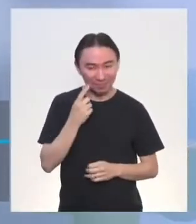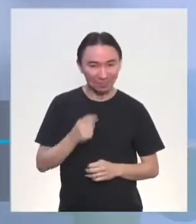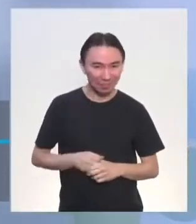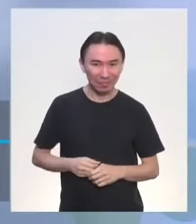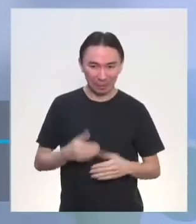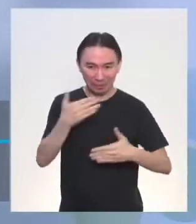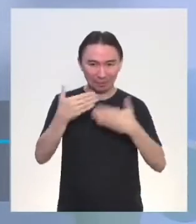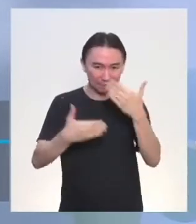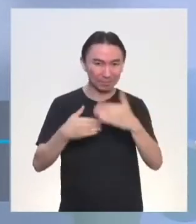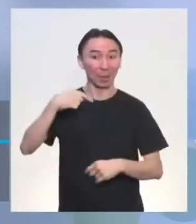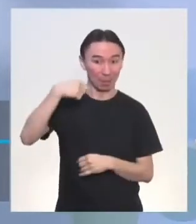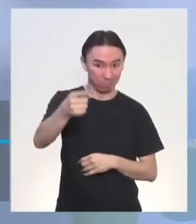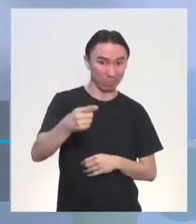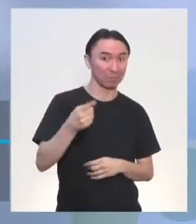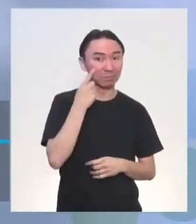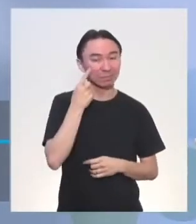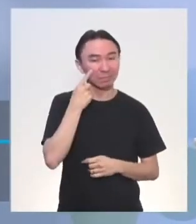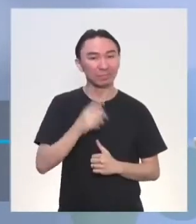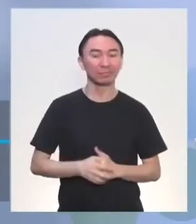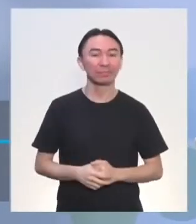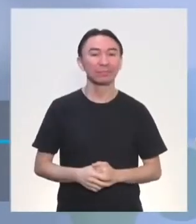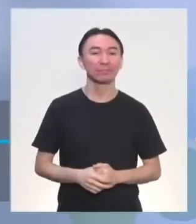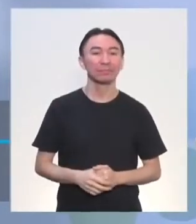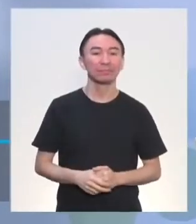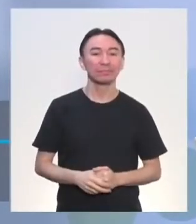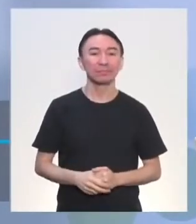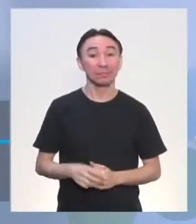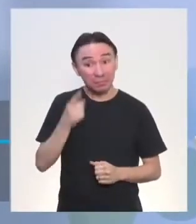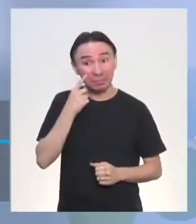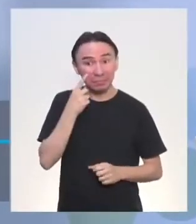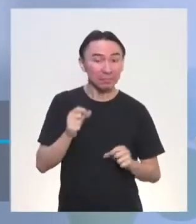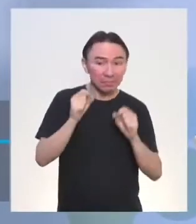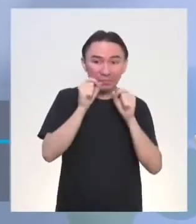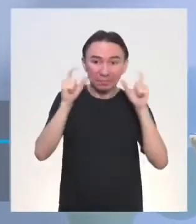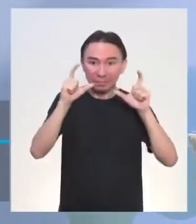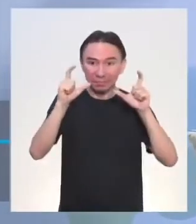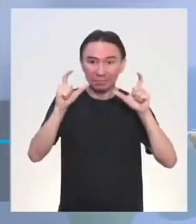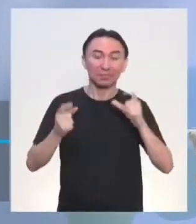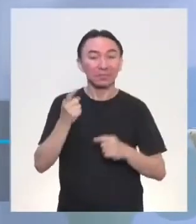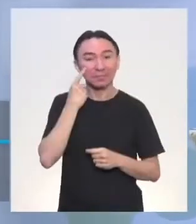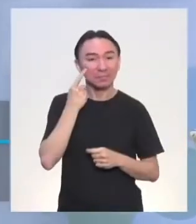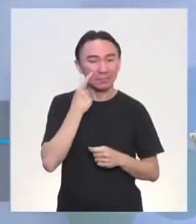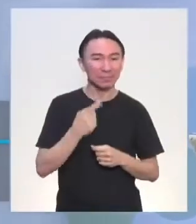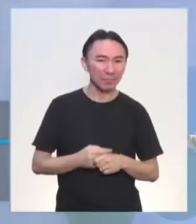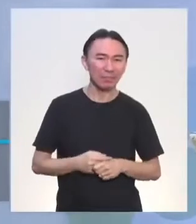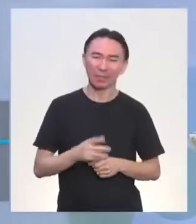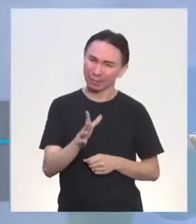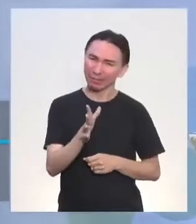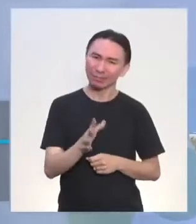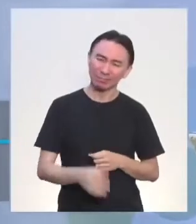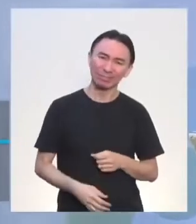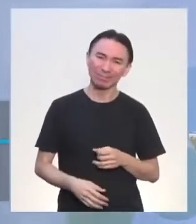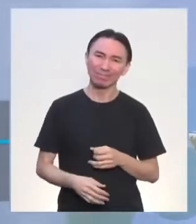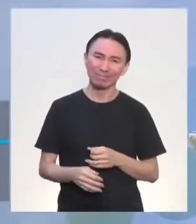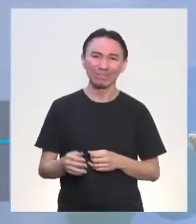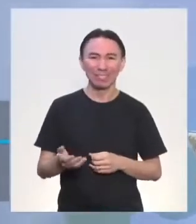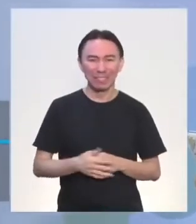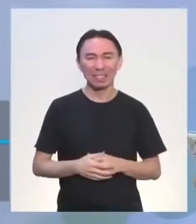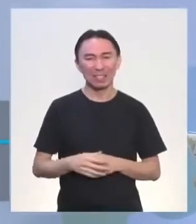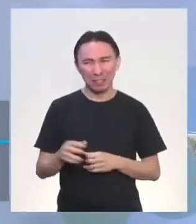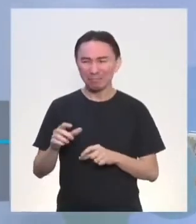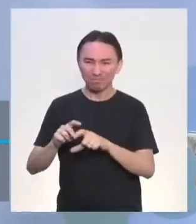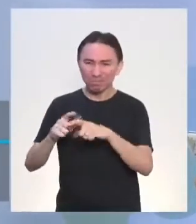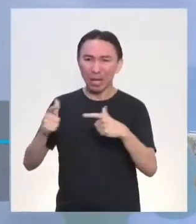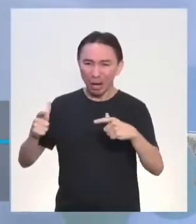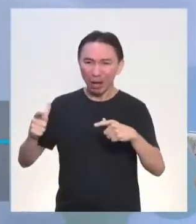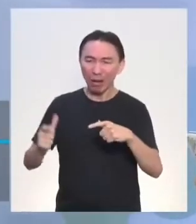próximo slide? Isso, ó, prestem atenção. Eu coloquei para vocês. Eu entendo, a maioria sempre coloca isso